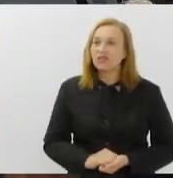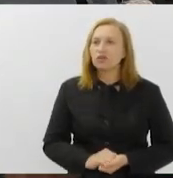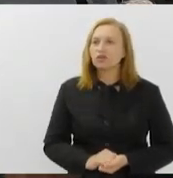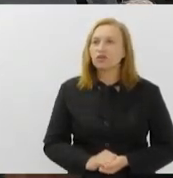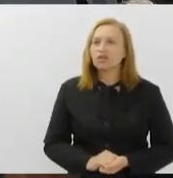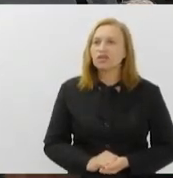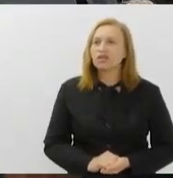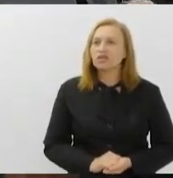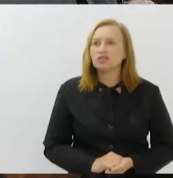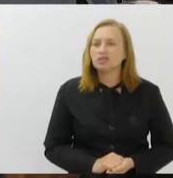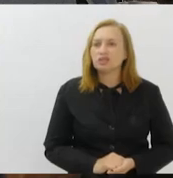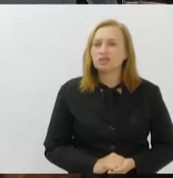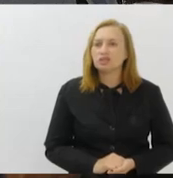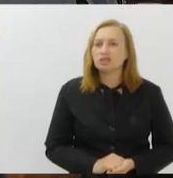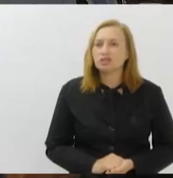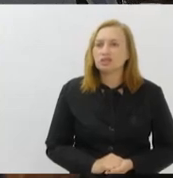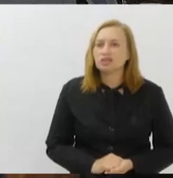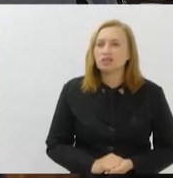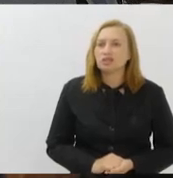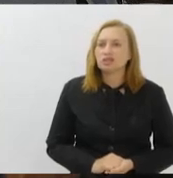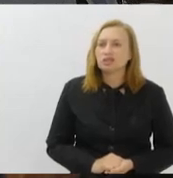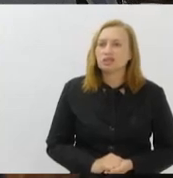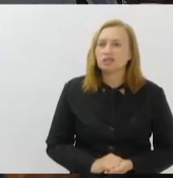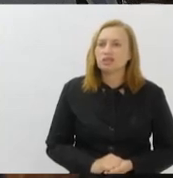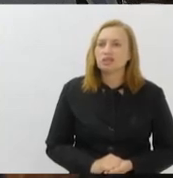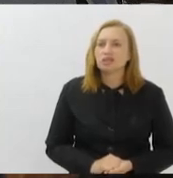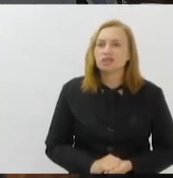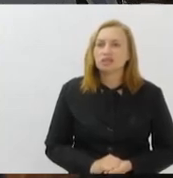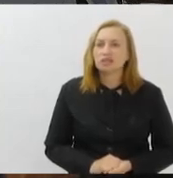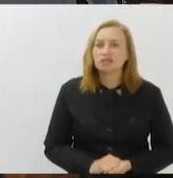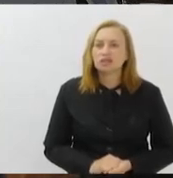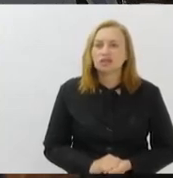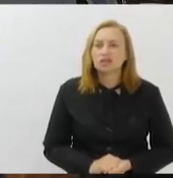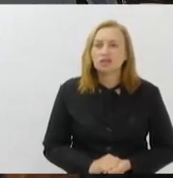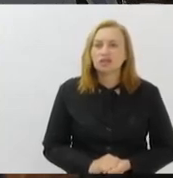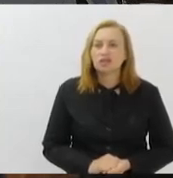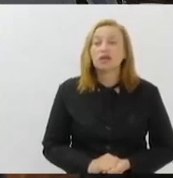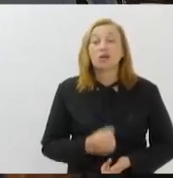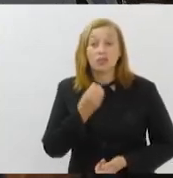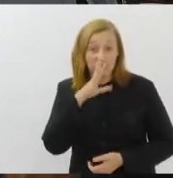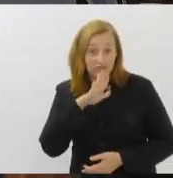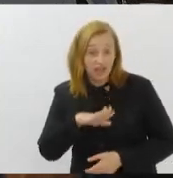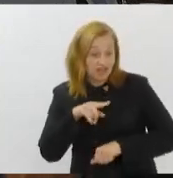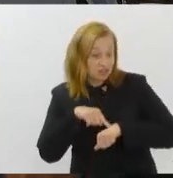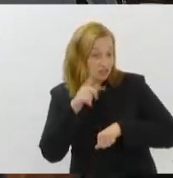Acho que ainda é bom dia, né? Não sei bem, que eu estou sem o celular aqui. Já é boa tarde?